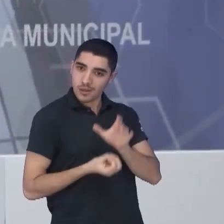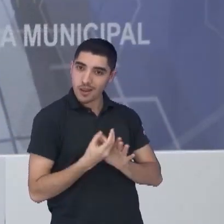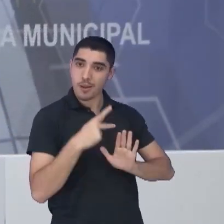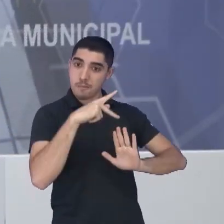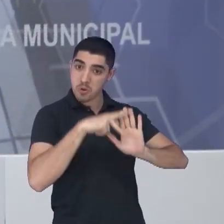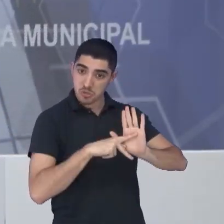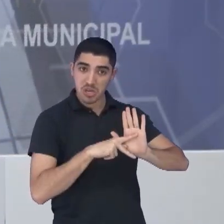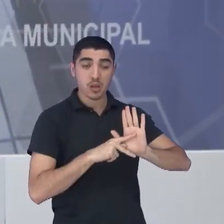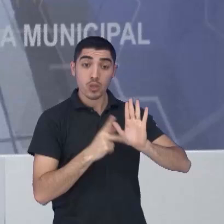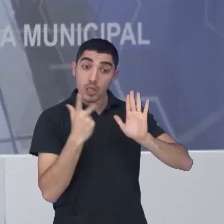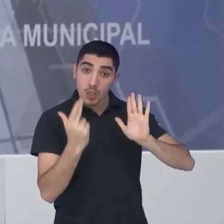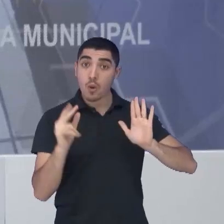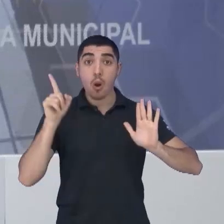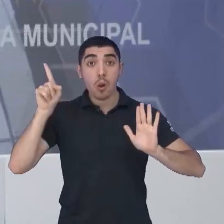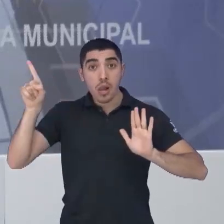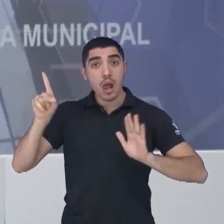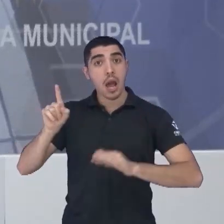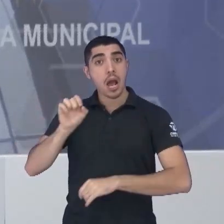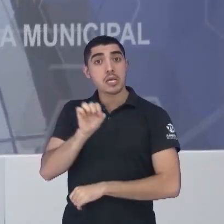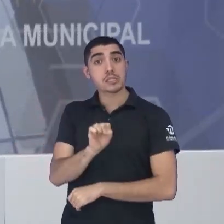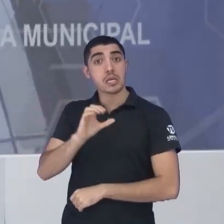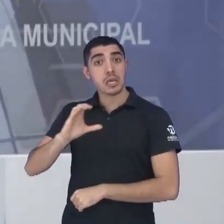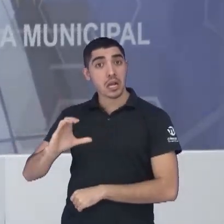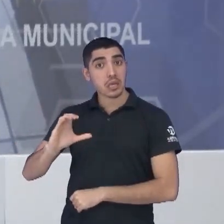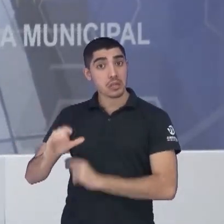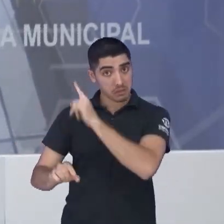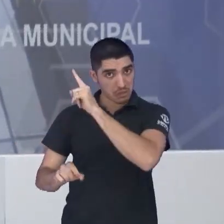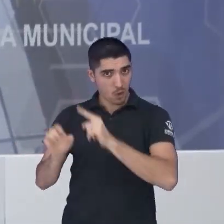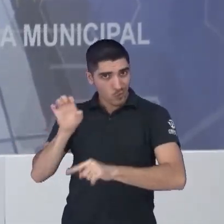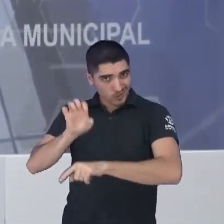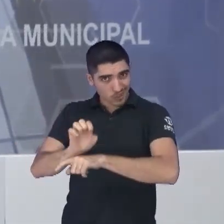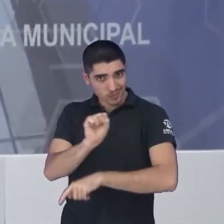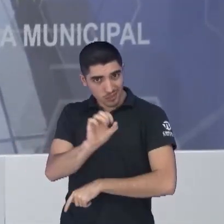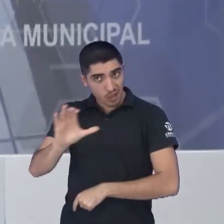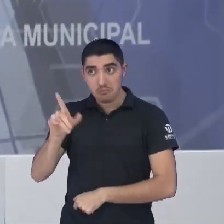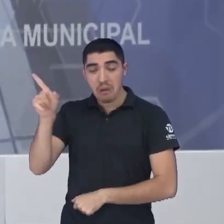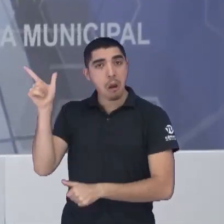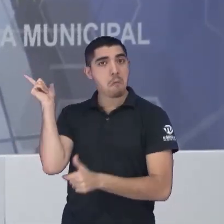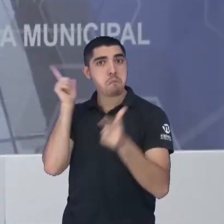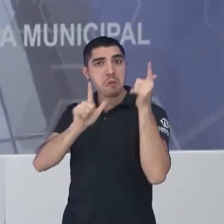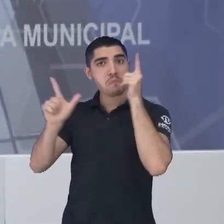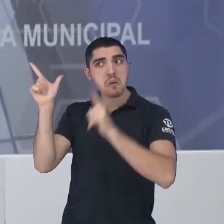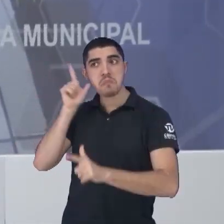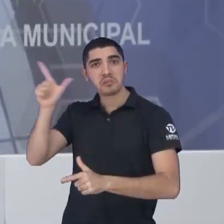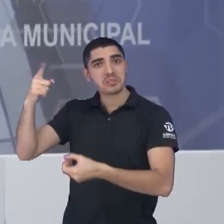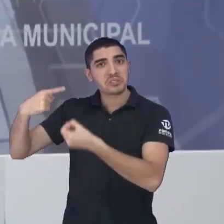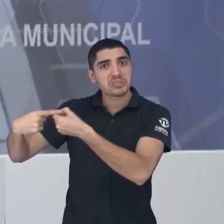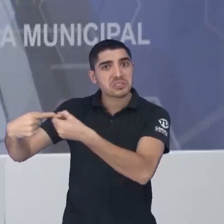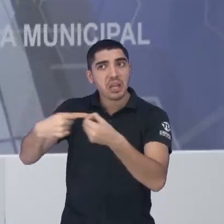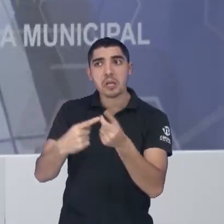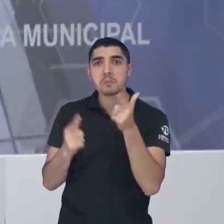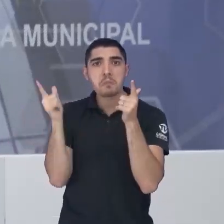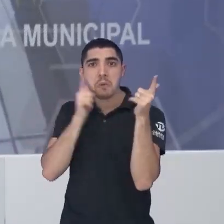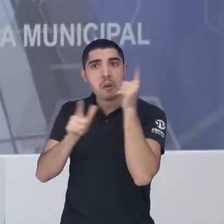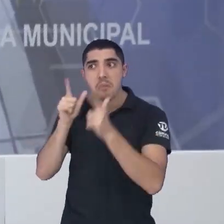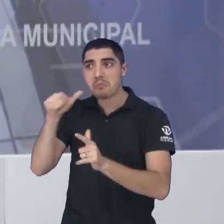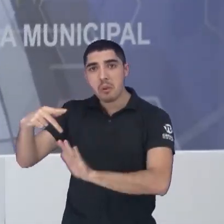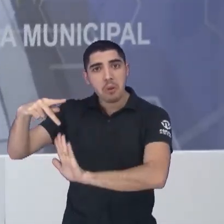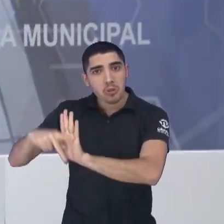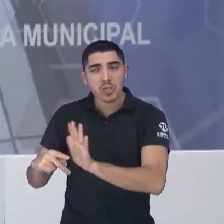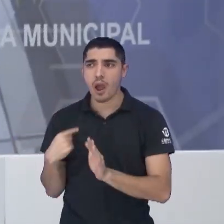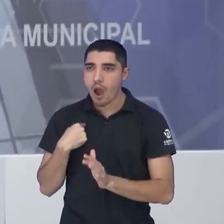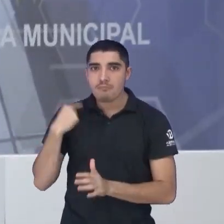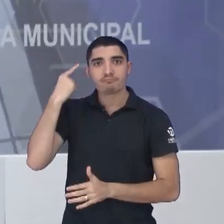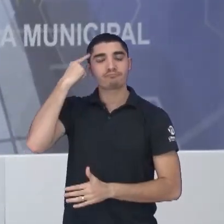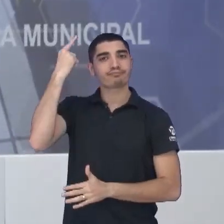Santa Catarina, nos municípios catarinenses, que é permitido, eu tenho absoluta certeza, né, nós fizemos a pesquisa jurídica, com todo